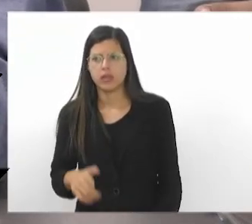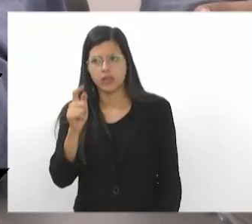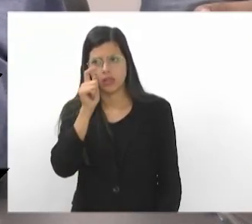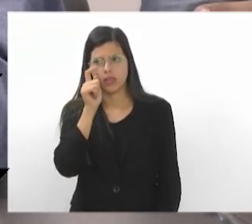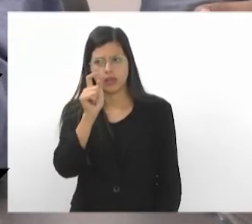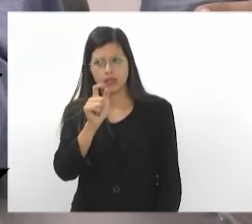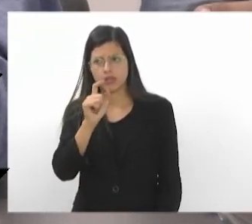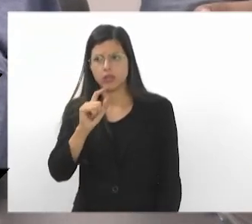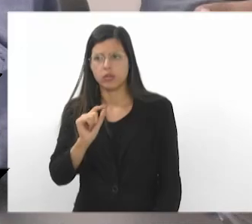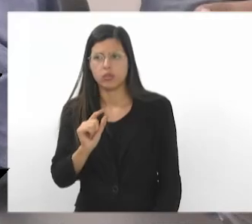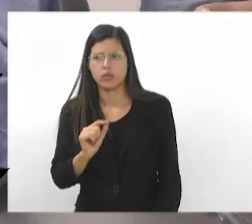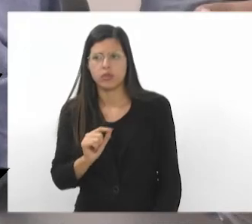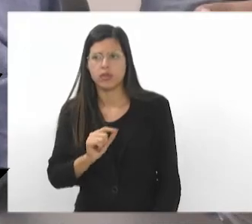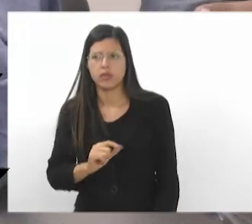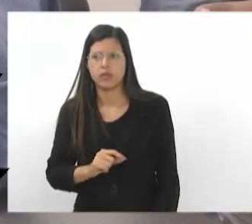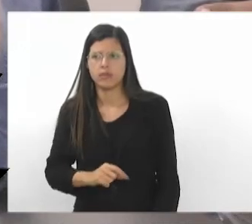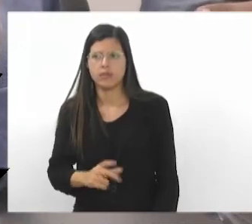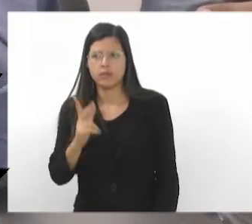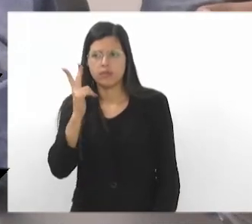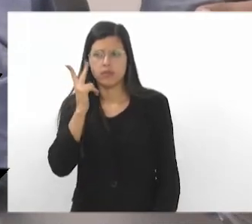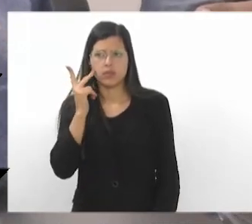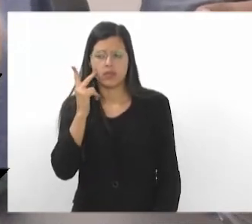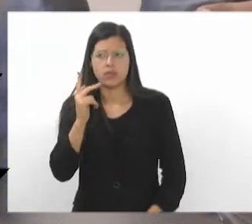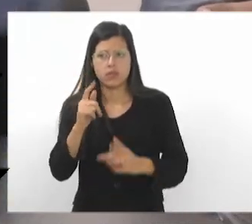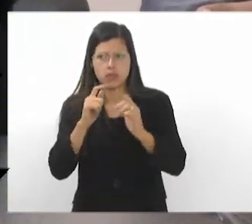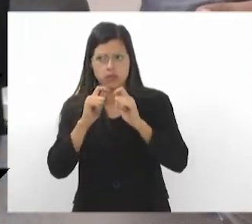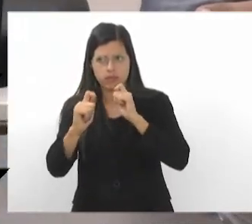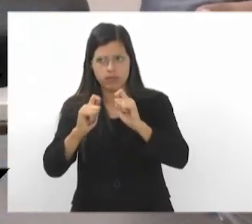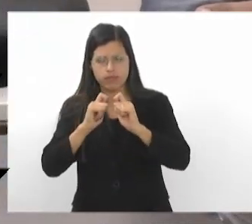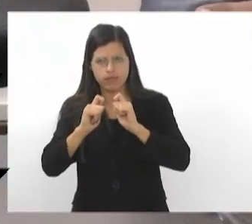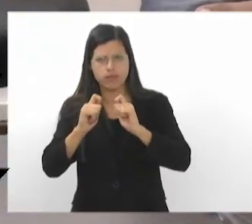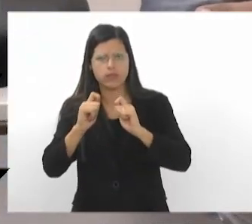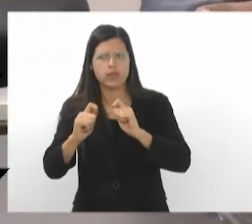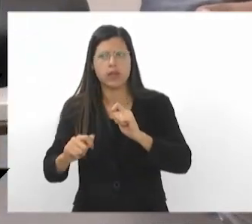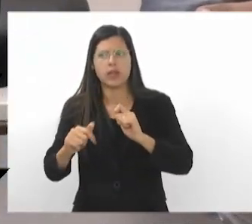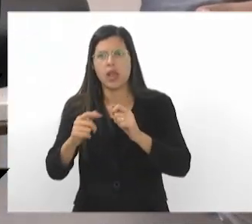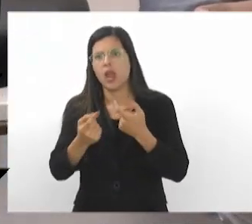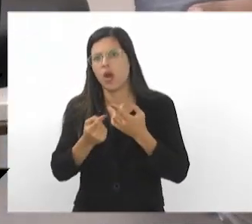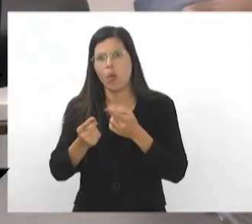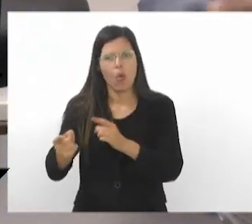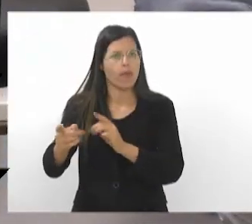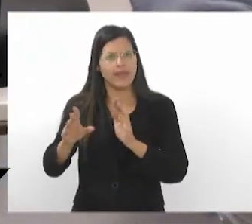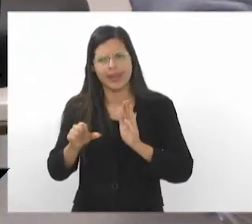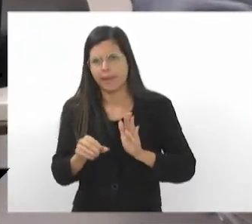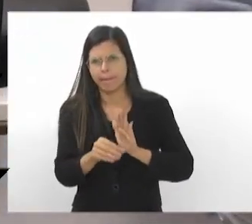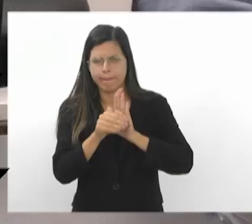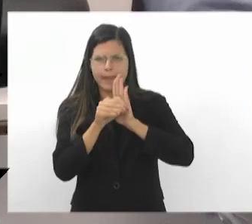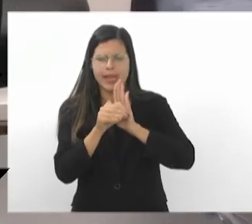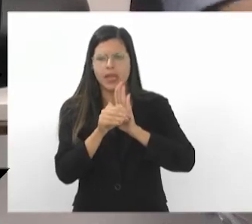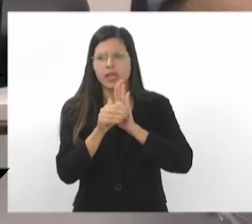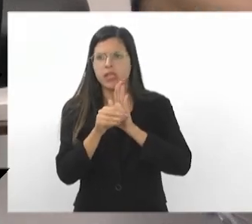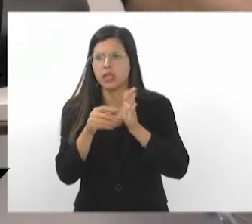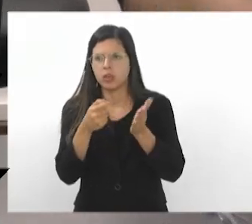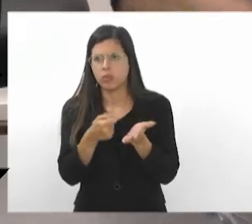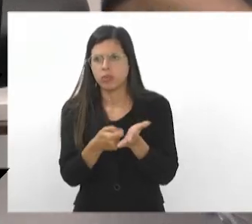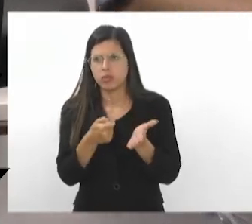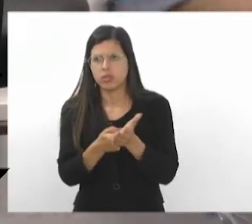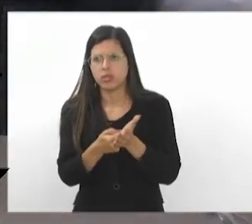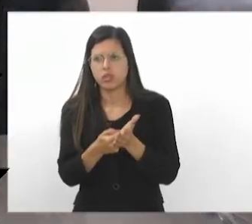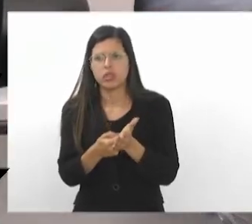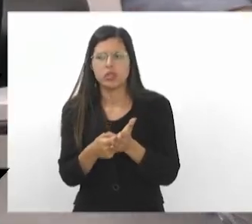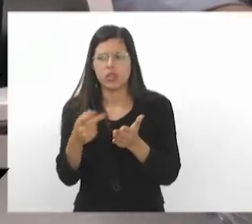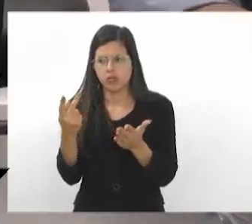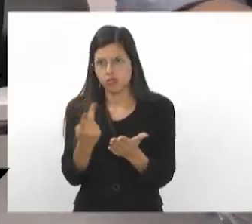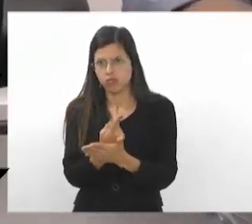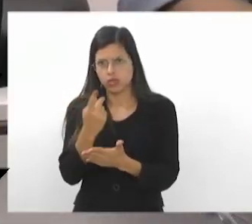que, normalmente, a imprensa bate na questão das emendas, né? Toda a discussão de emenda que está rolando lá em